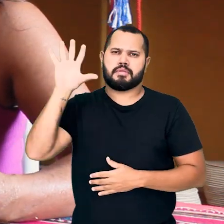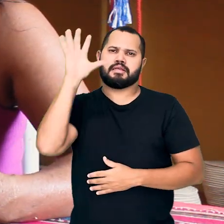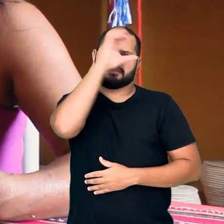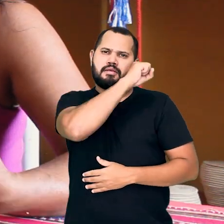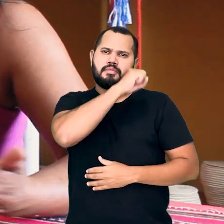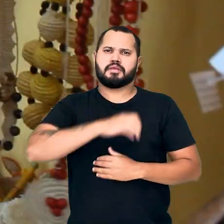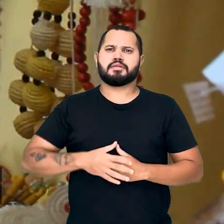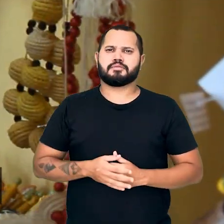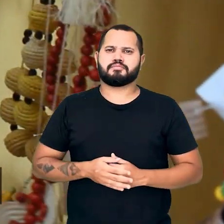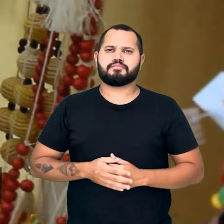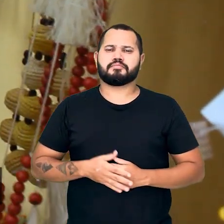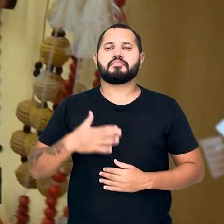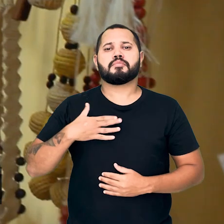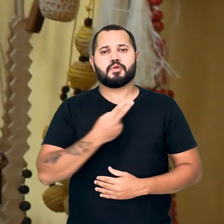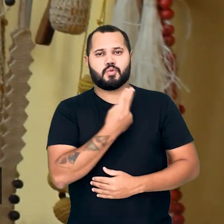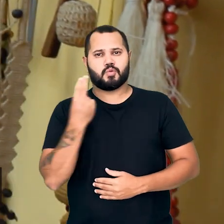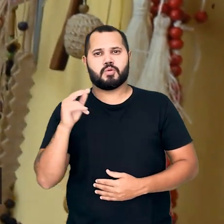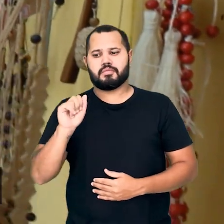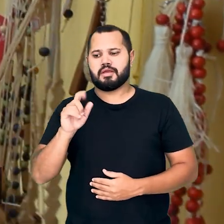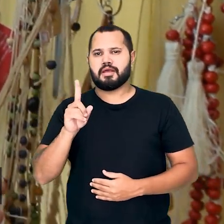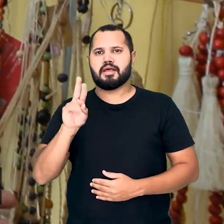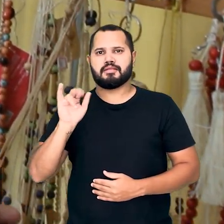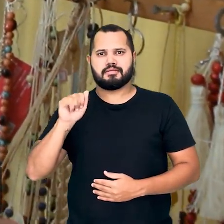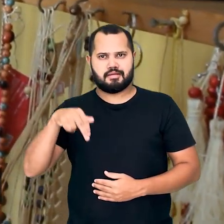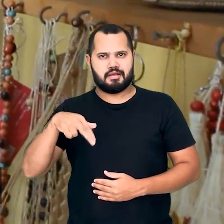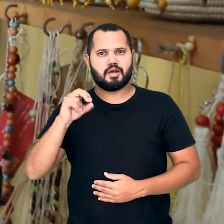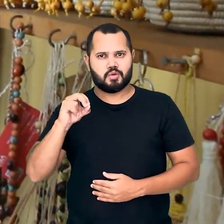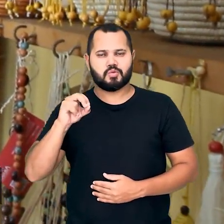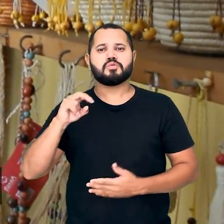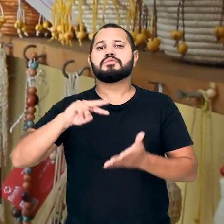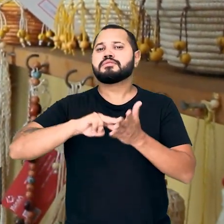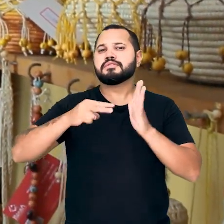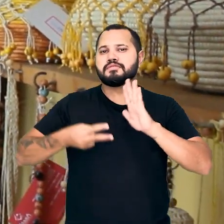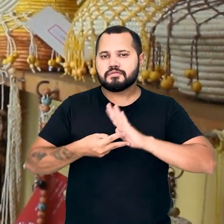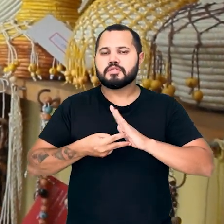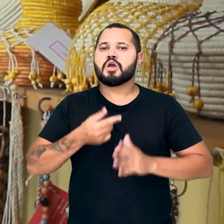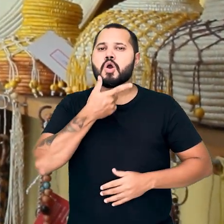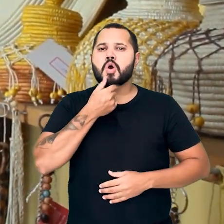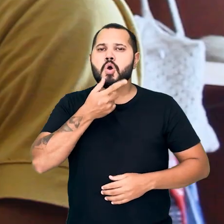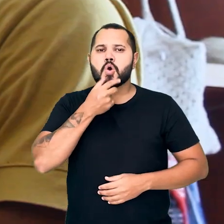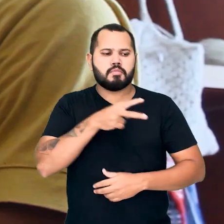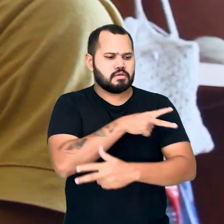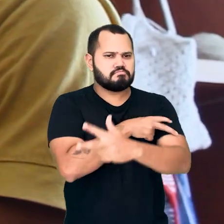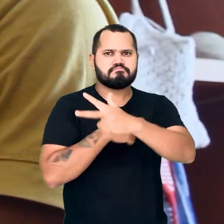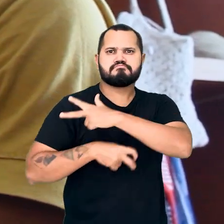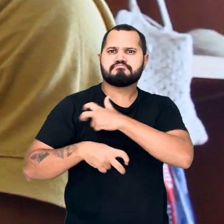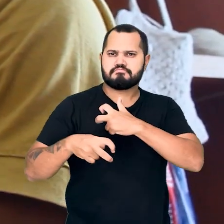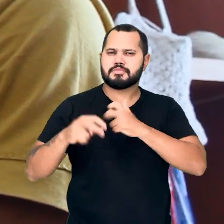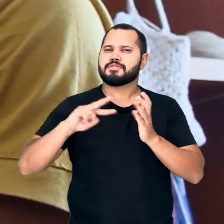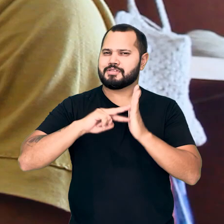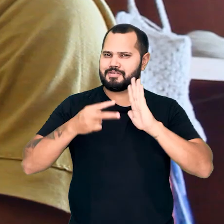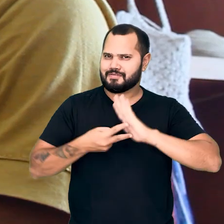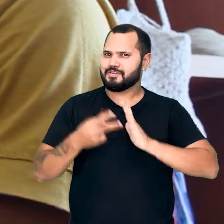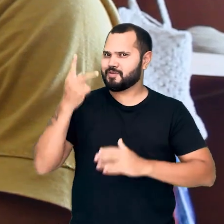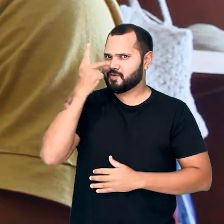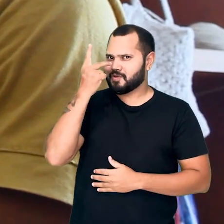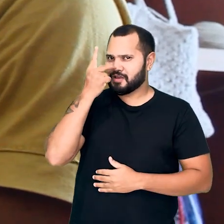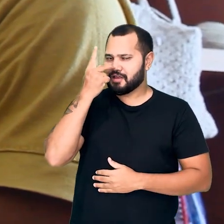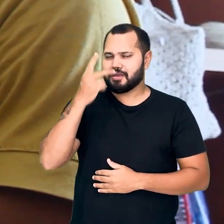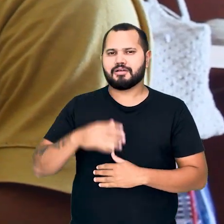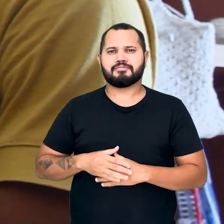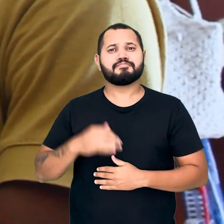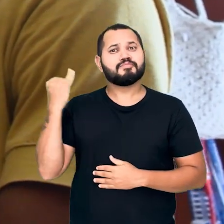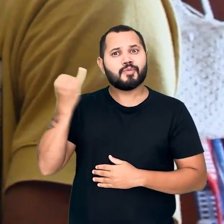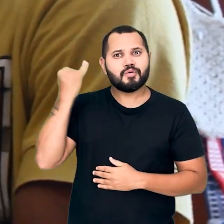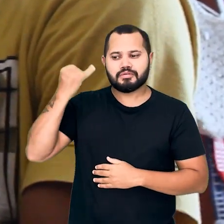eles aprendem mais. Anhotinha, meu nome é Adriano e em tucano é Sivé, homem guerreiro. Eu acho bastante importante passar